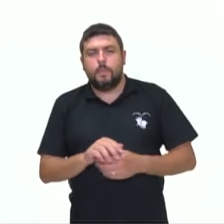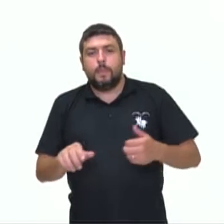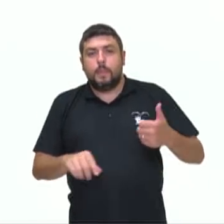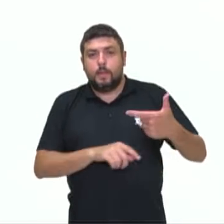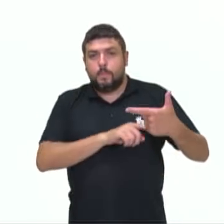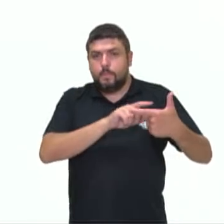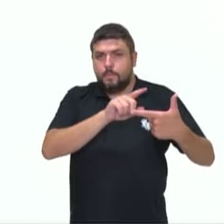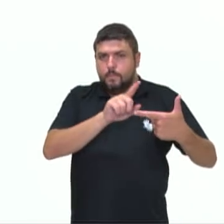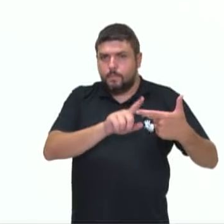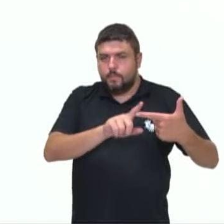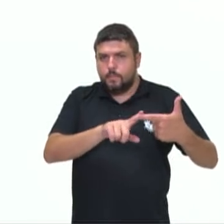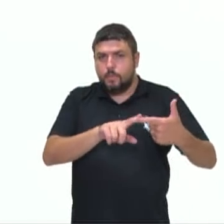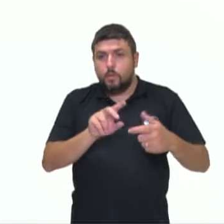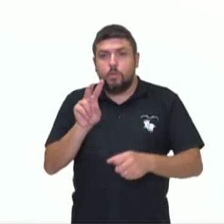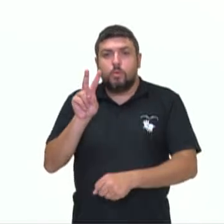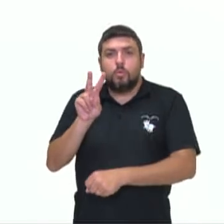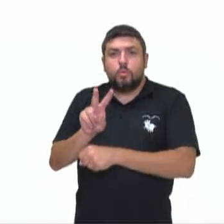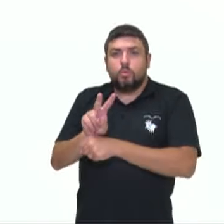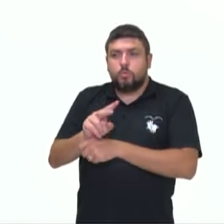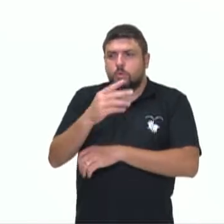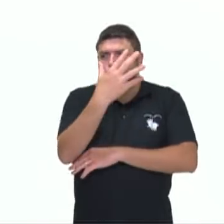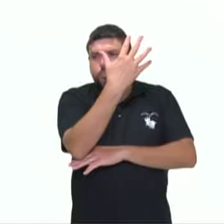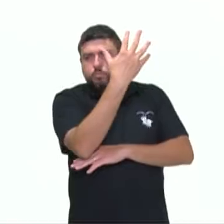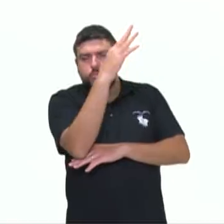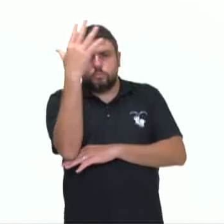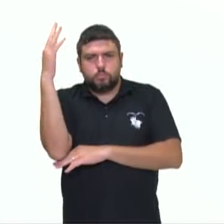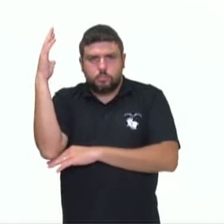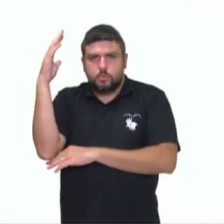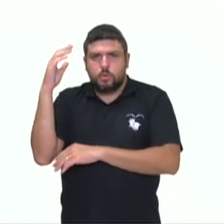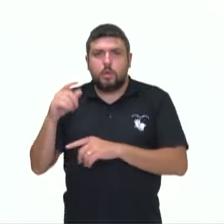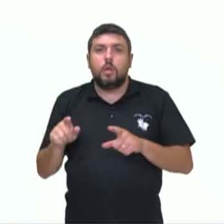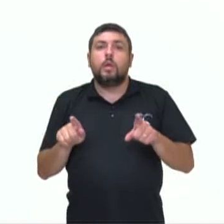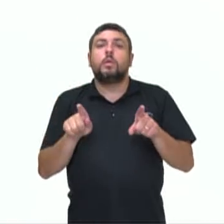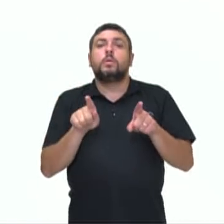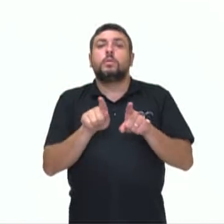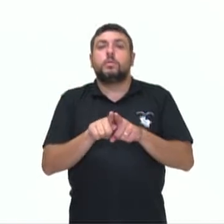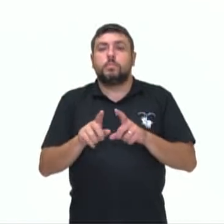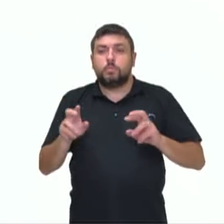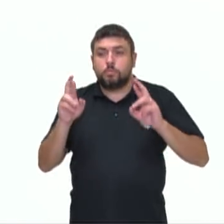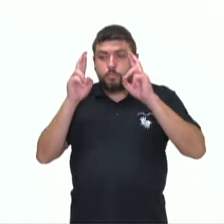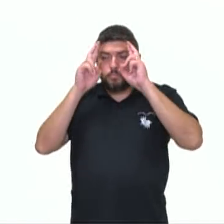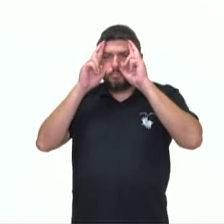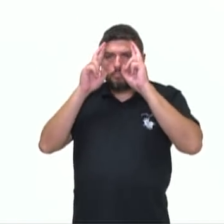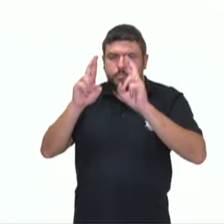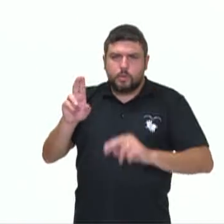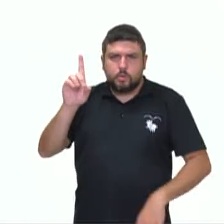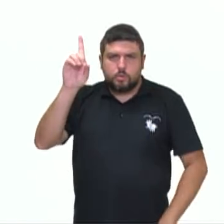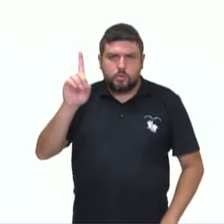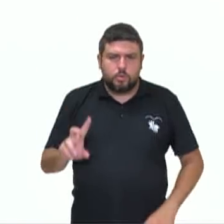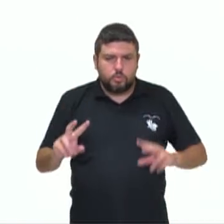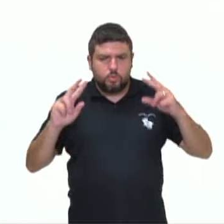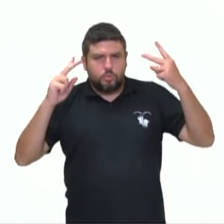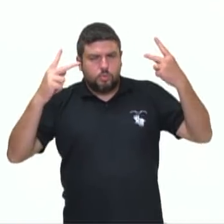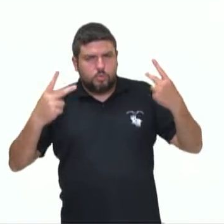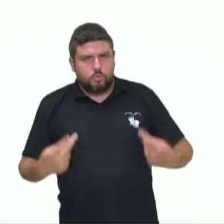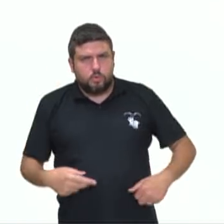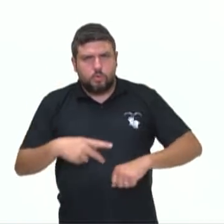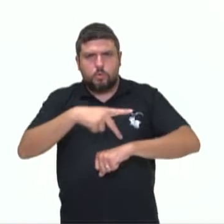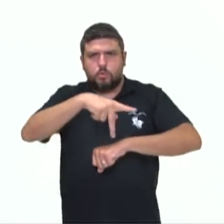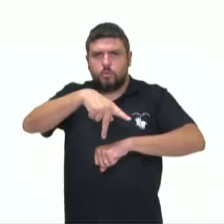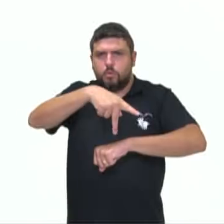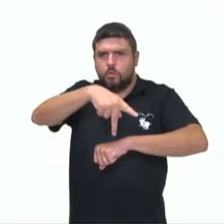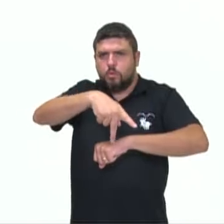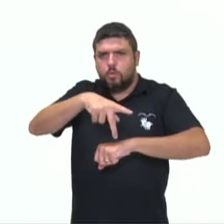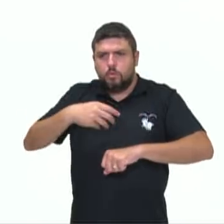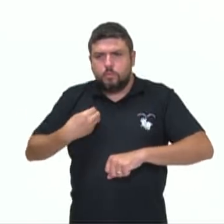a proteção ao meio ambiente, bem como também o respeito aos direitos humanos entre todos os países existentes